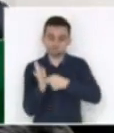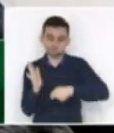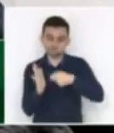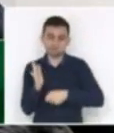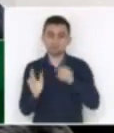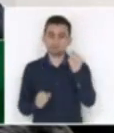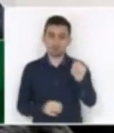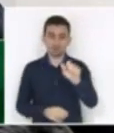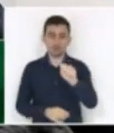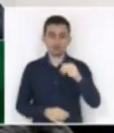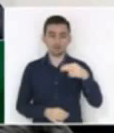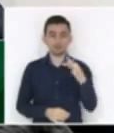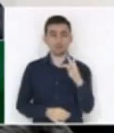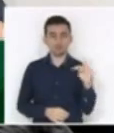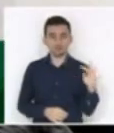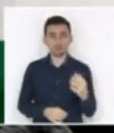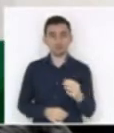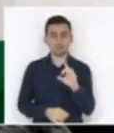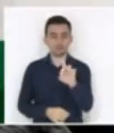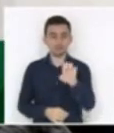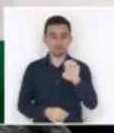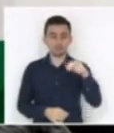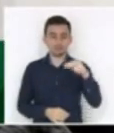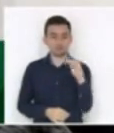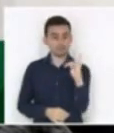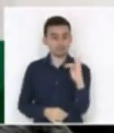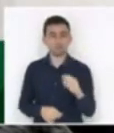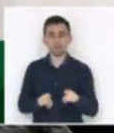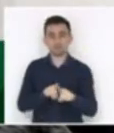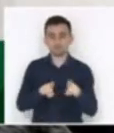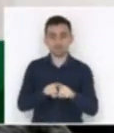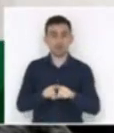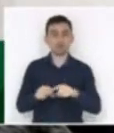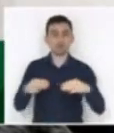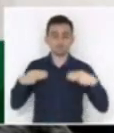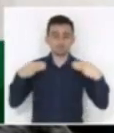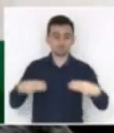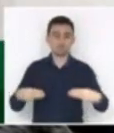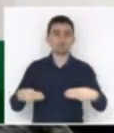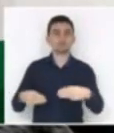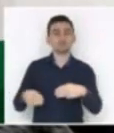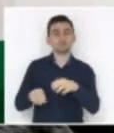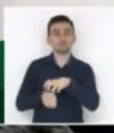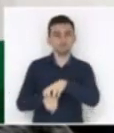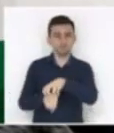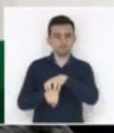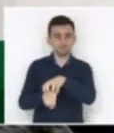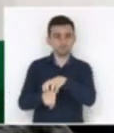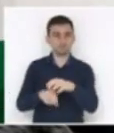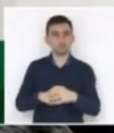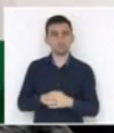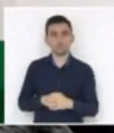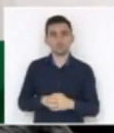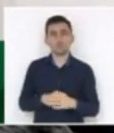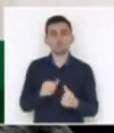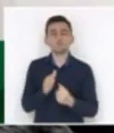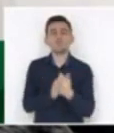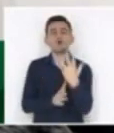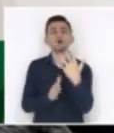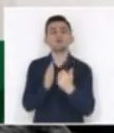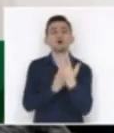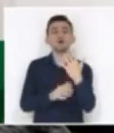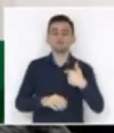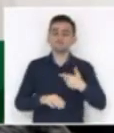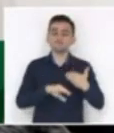dos Transportes. E quantas vezes for necessário, nós irmos na obra, até porque há 3 semanas